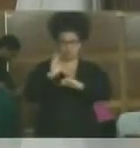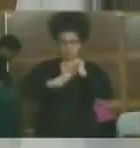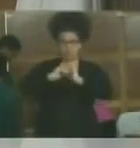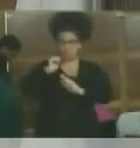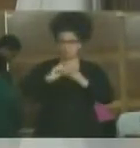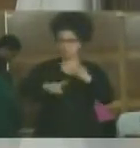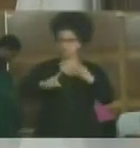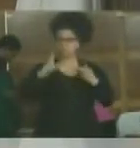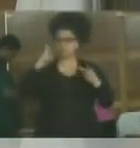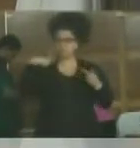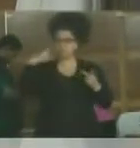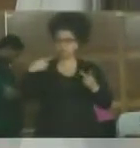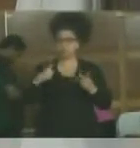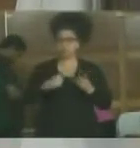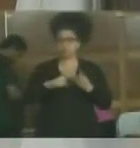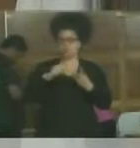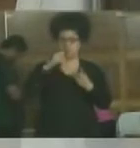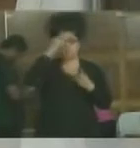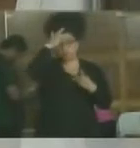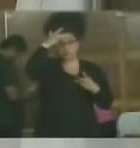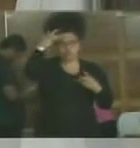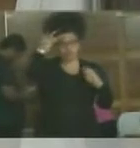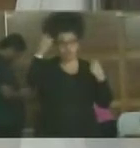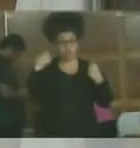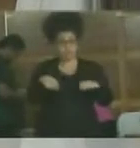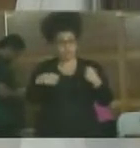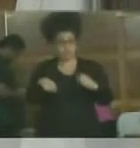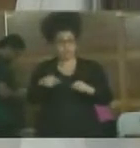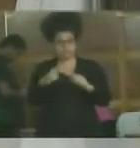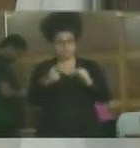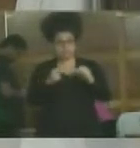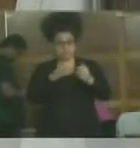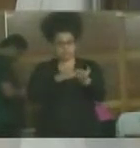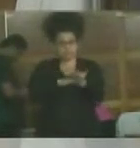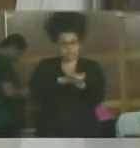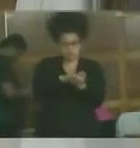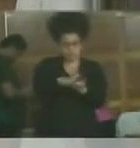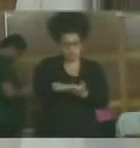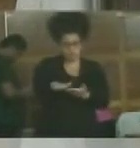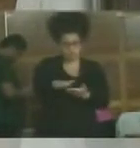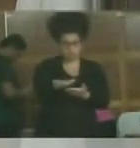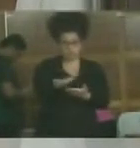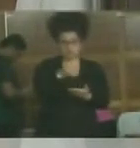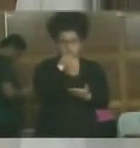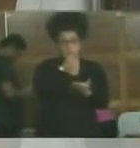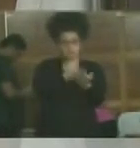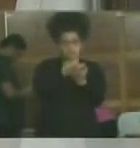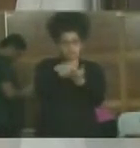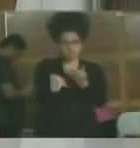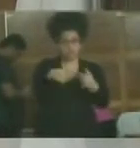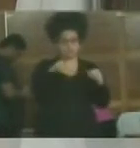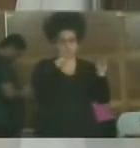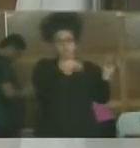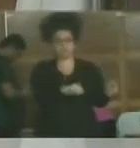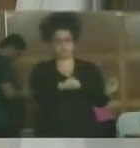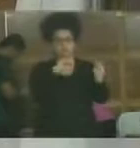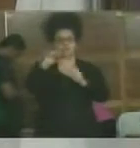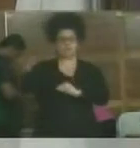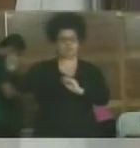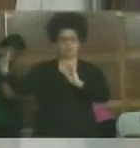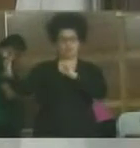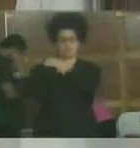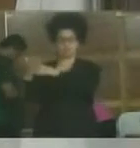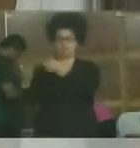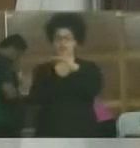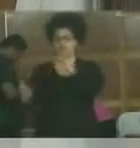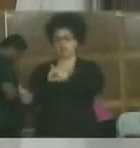advogados, os próprios contribuintes que precisem de tirar uma simples guia, vão ter que se reportar à cidade de Itaguaí